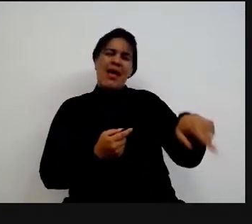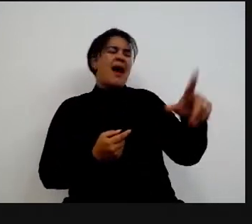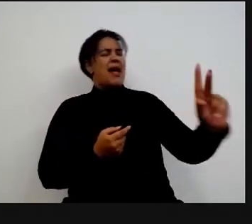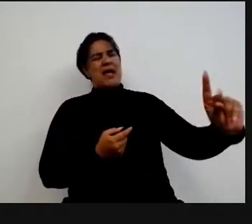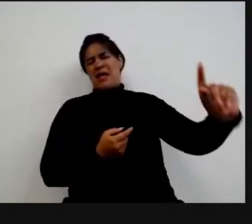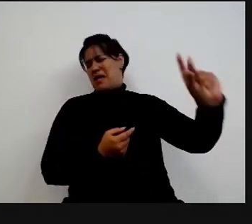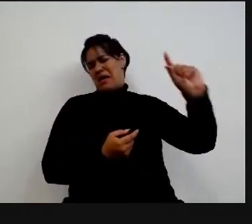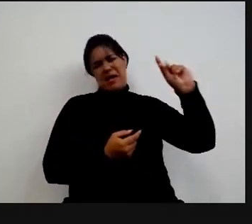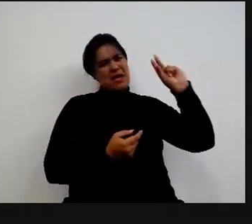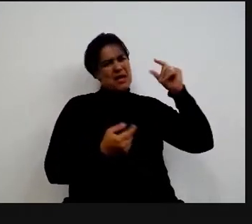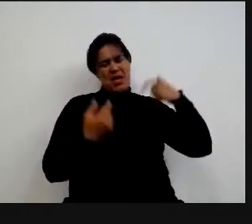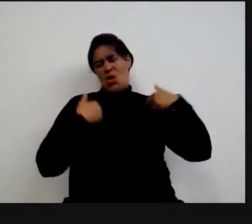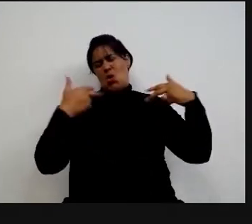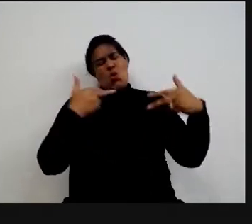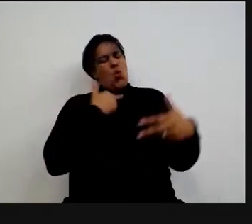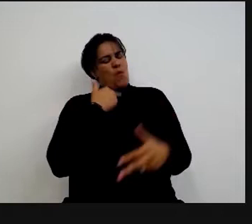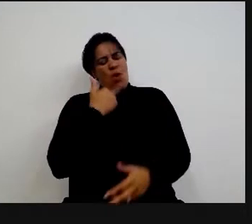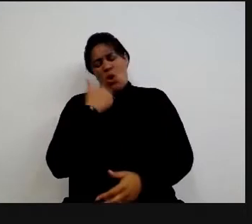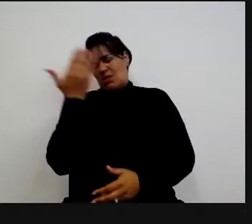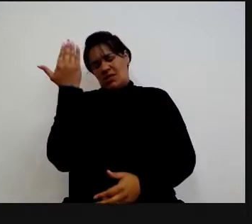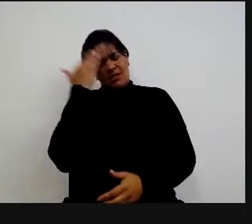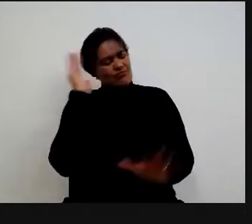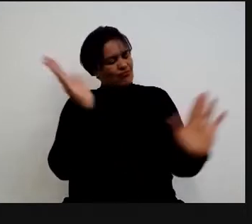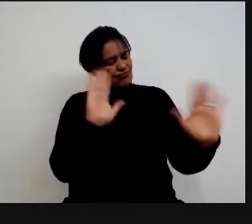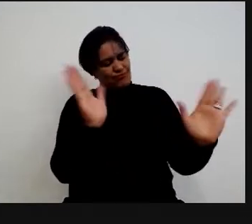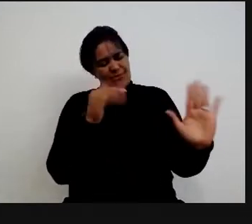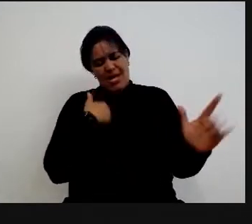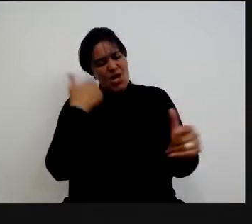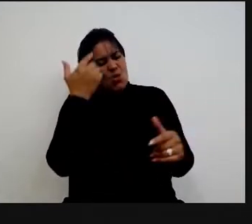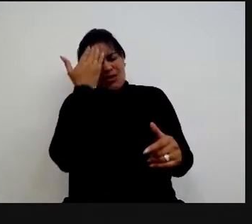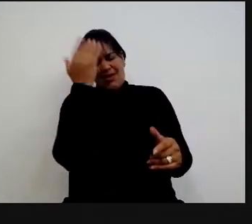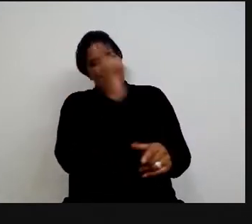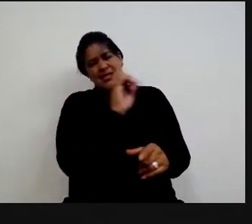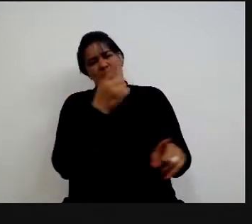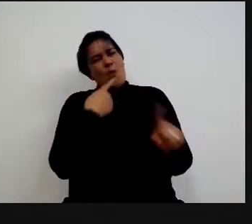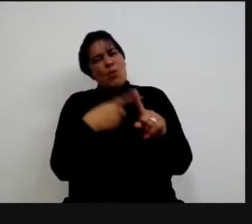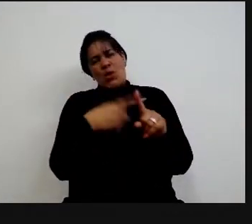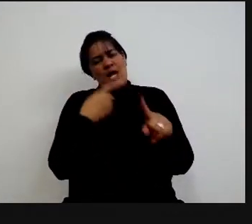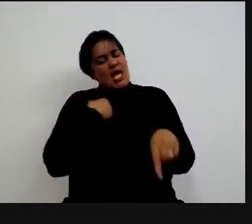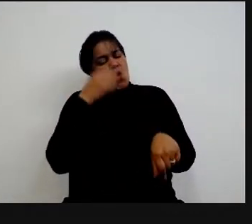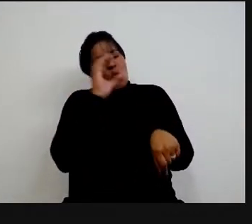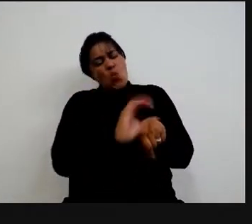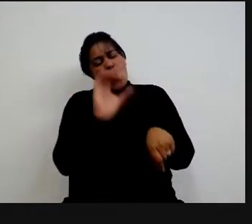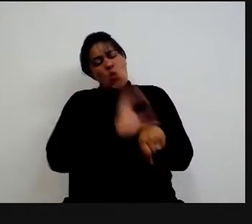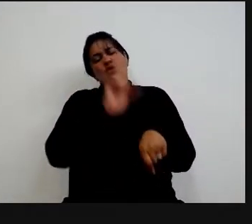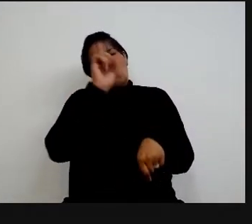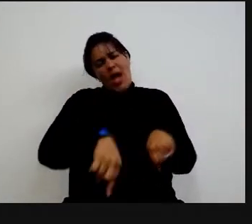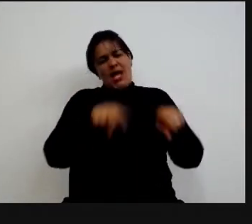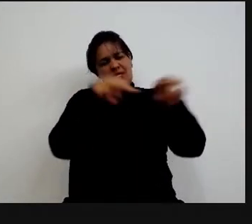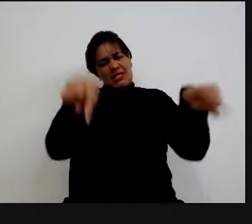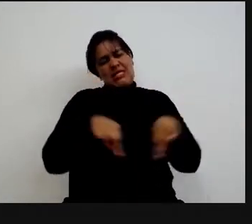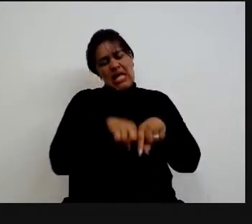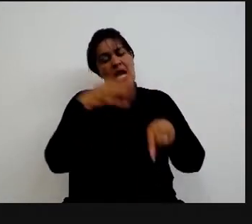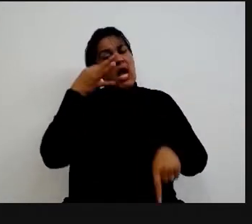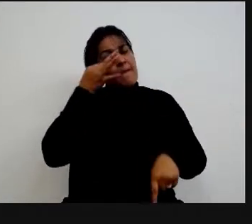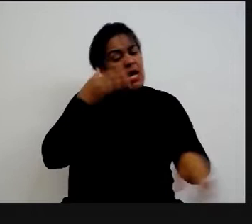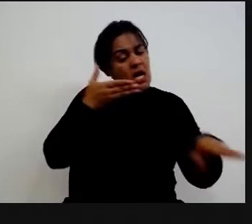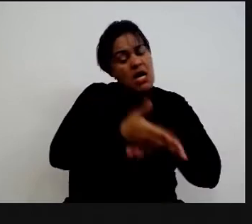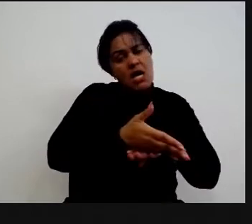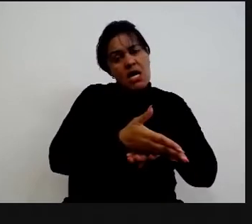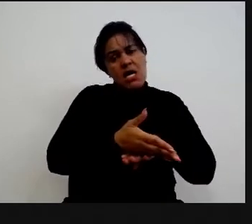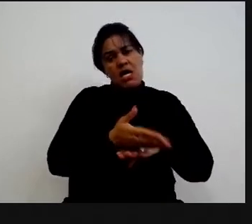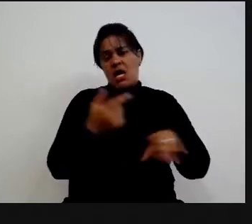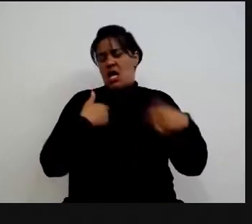jurássico, eu não entendo, eu não posso trabalhar. Eu não posso trabalhar, eu não posso fazer curso, porque meu curso é em sala de aula. Então, eu não vou me capacitar. Nós